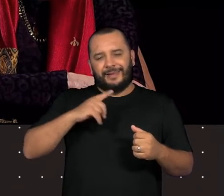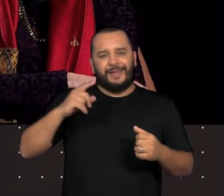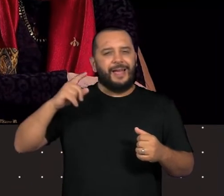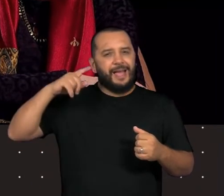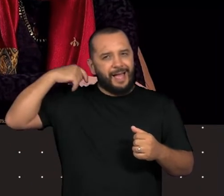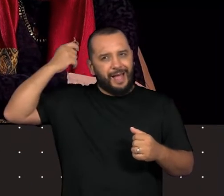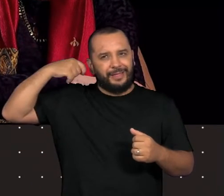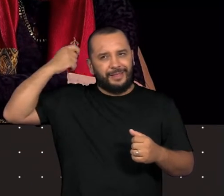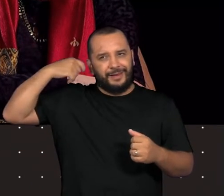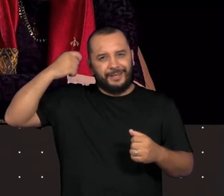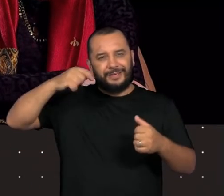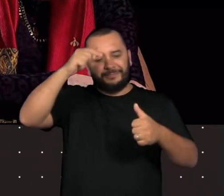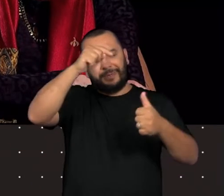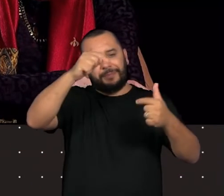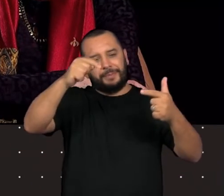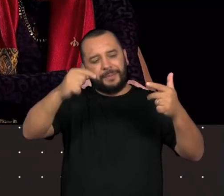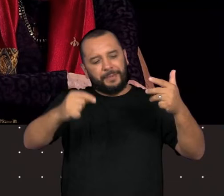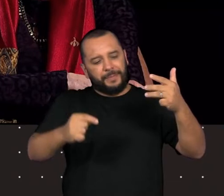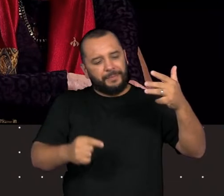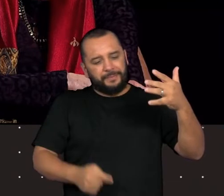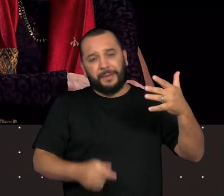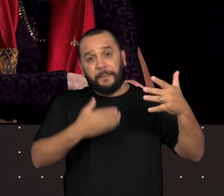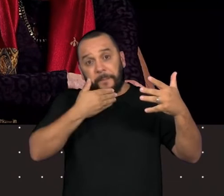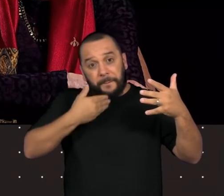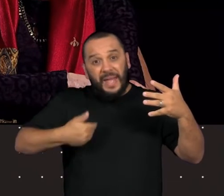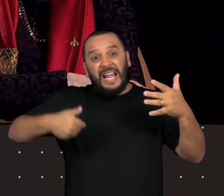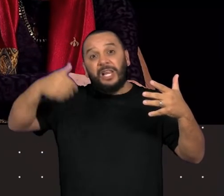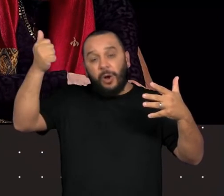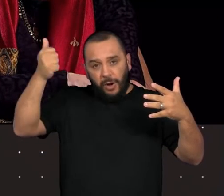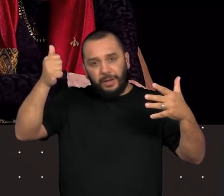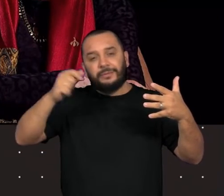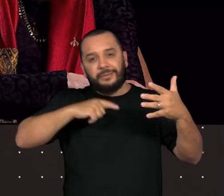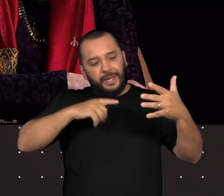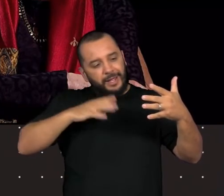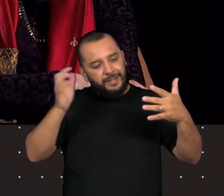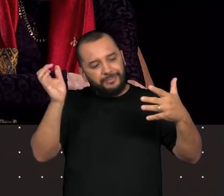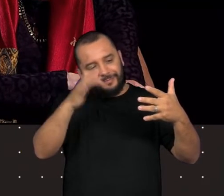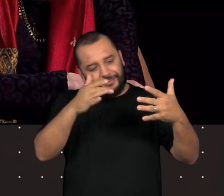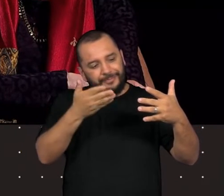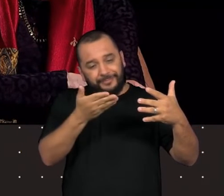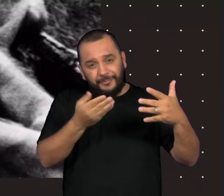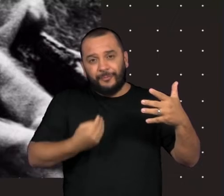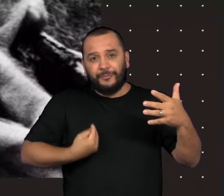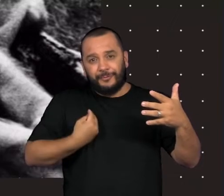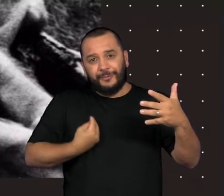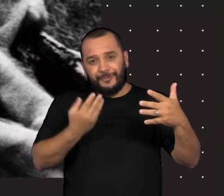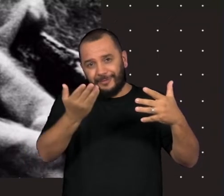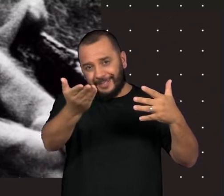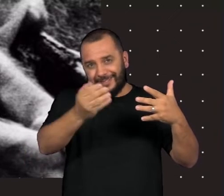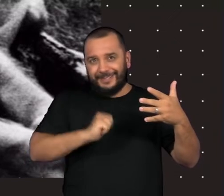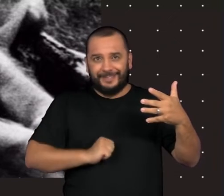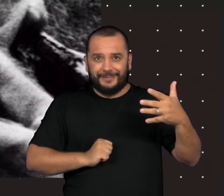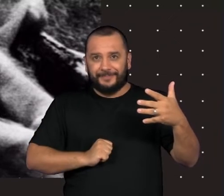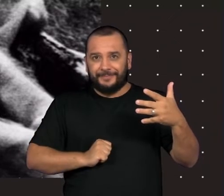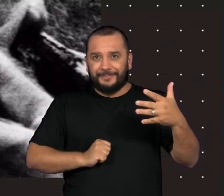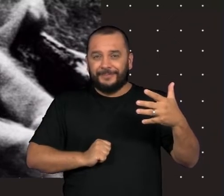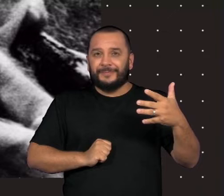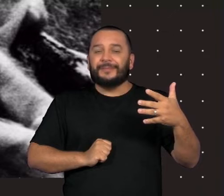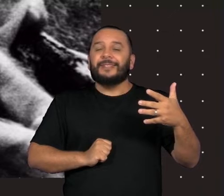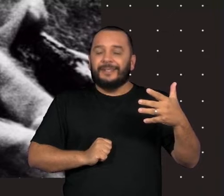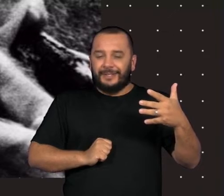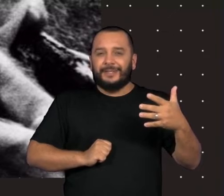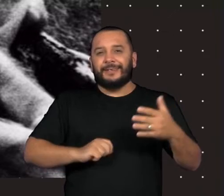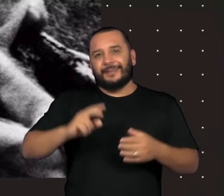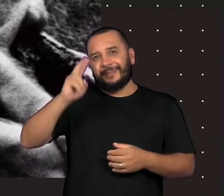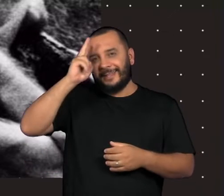palco. E, além disso, quer dizer, há encontros na vida, não é? E encontrar você foi uma